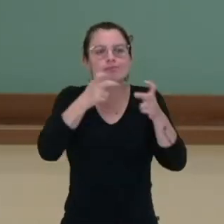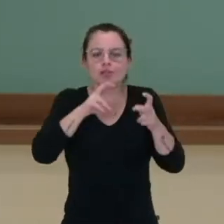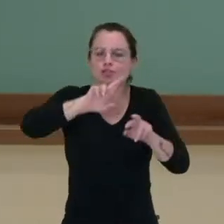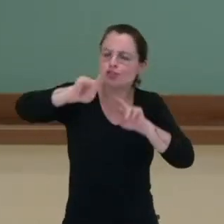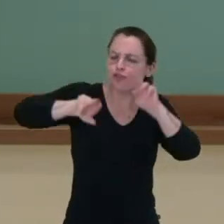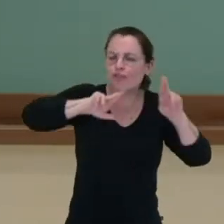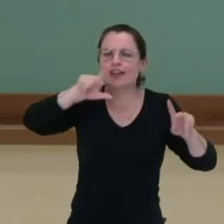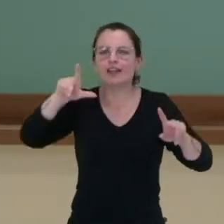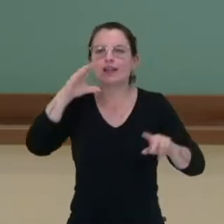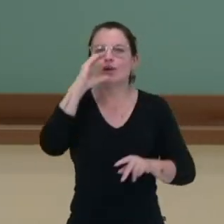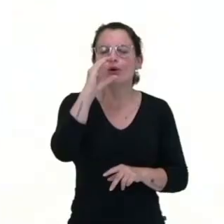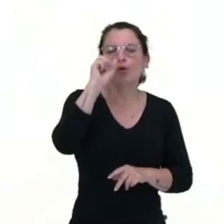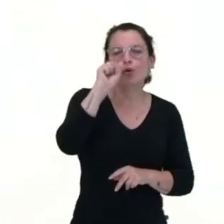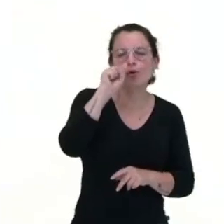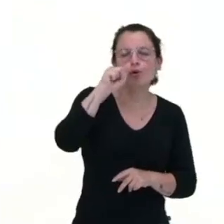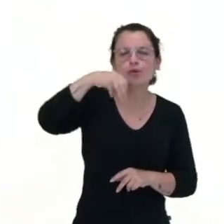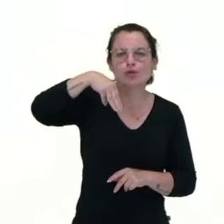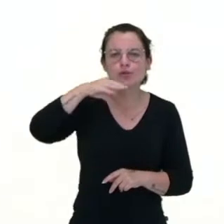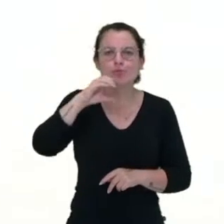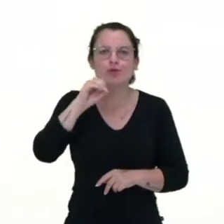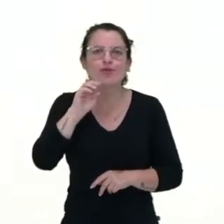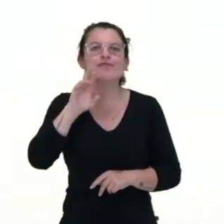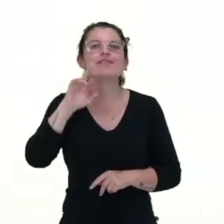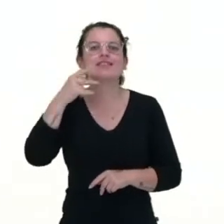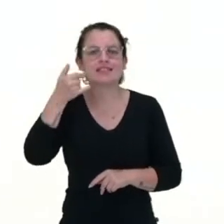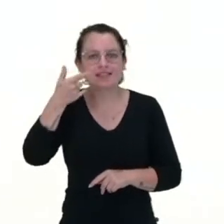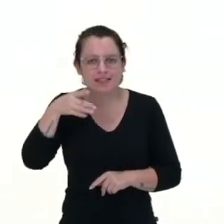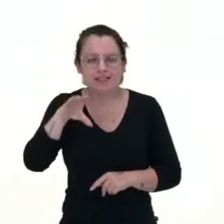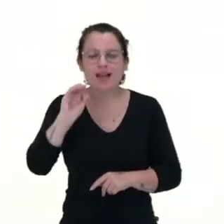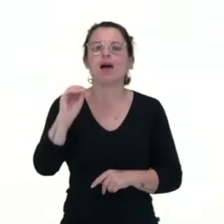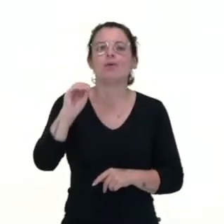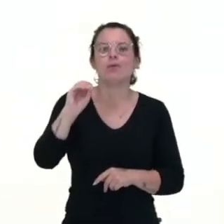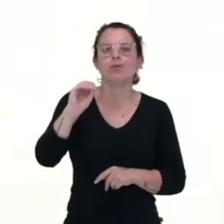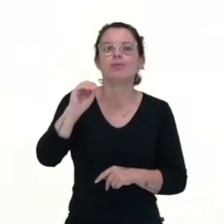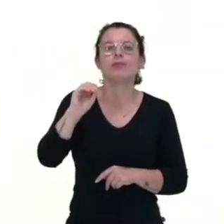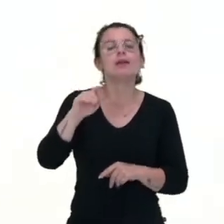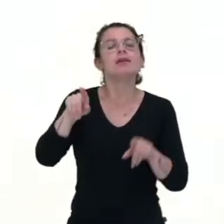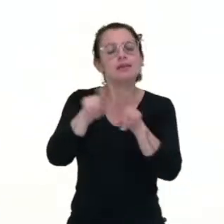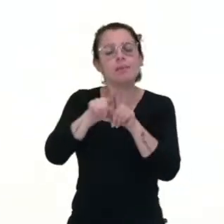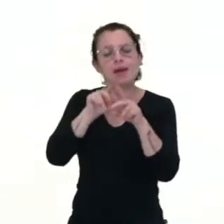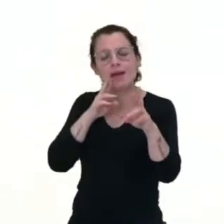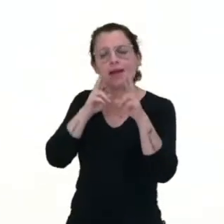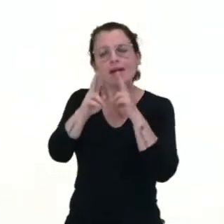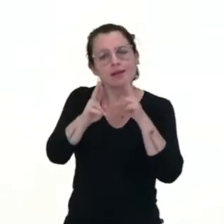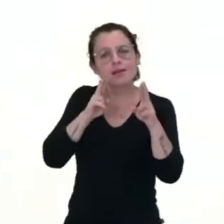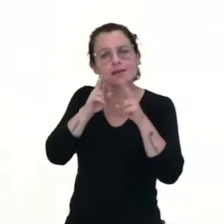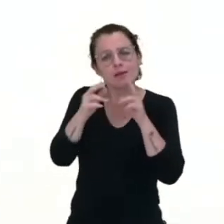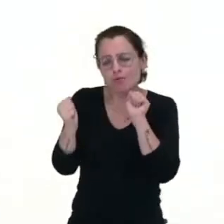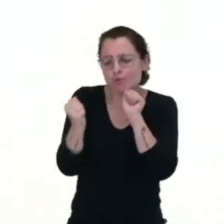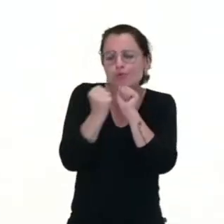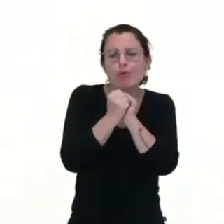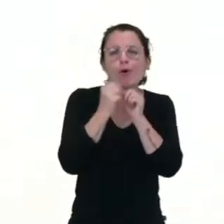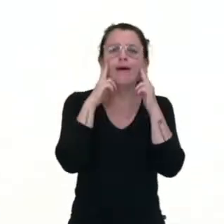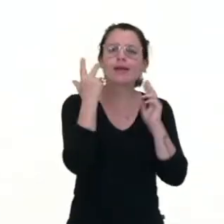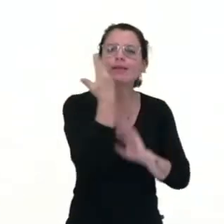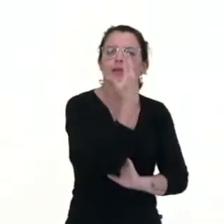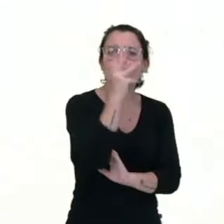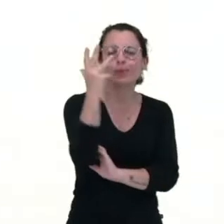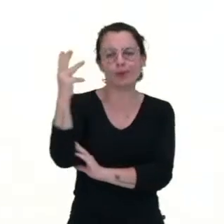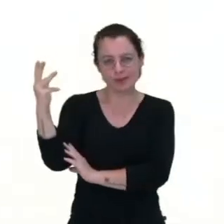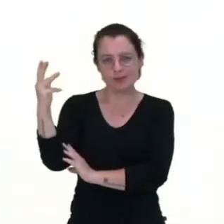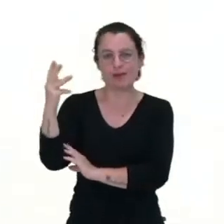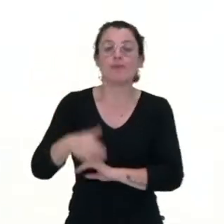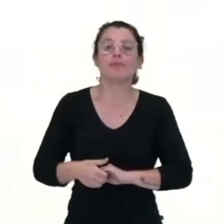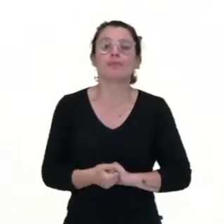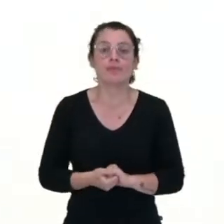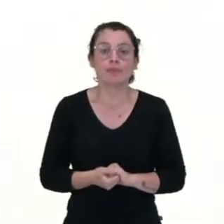cosmovisões de povos de tradições orais e suas relações com a natureza. Então a gente vai ver essa relação